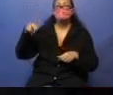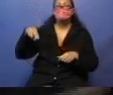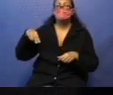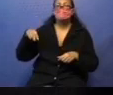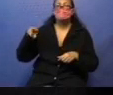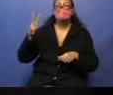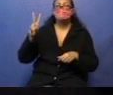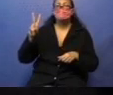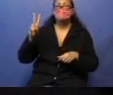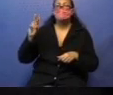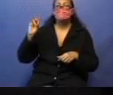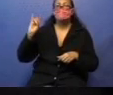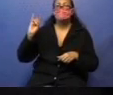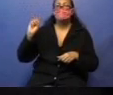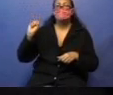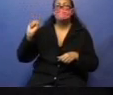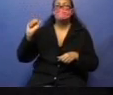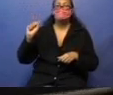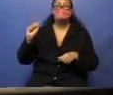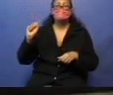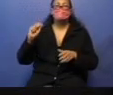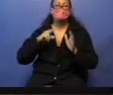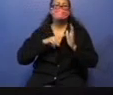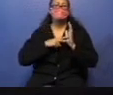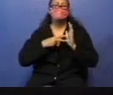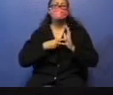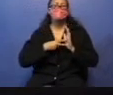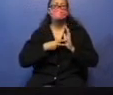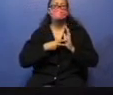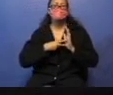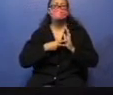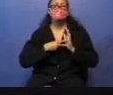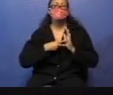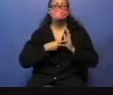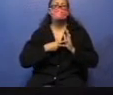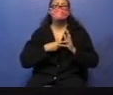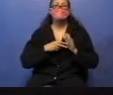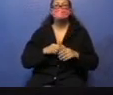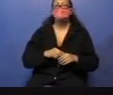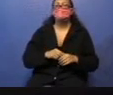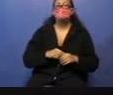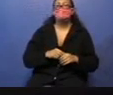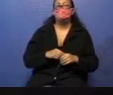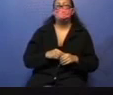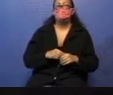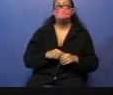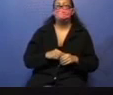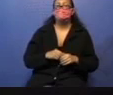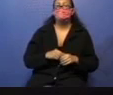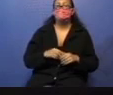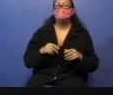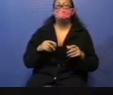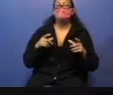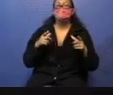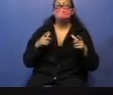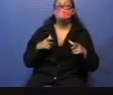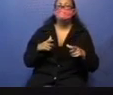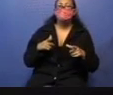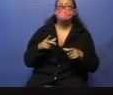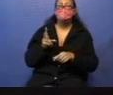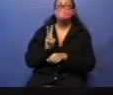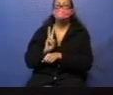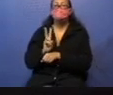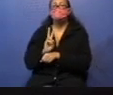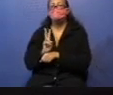Anvisa.gov.br. O que é a Anvisa? Anvisa, Agência Nacional de